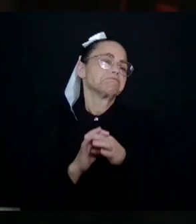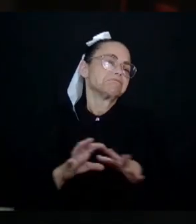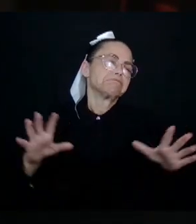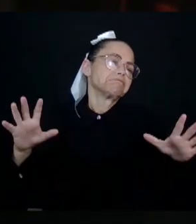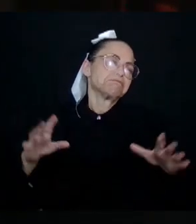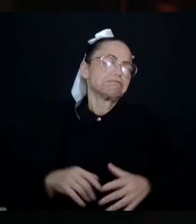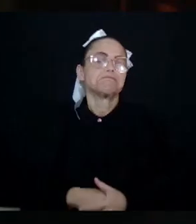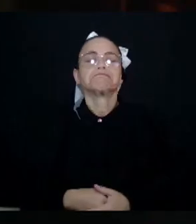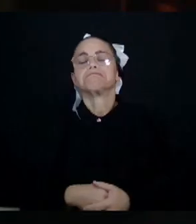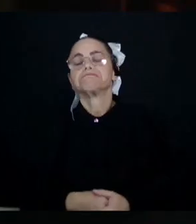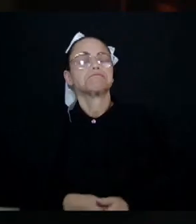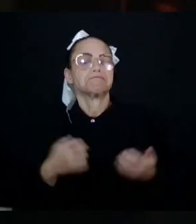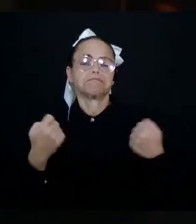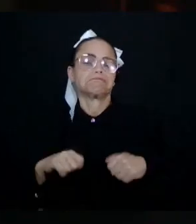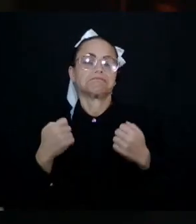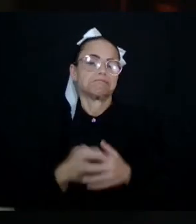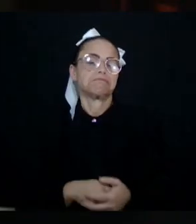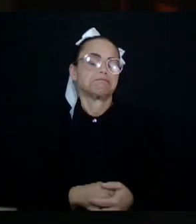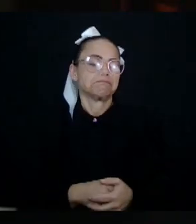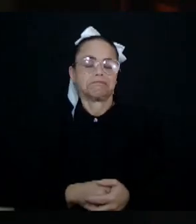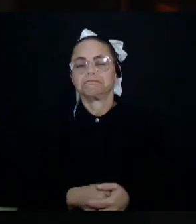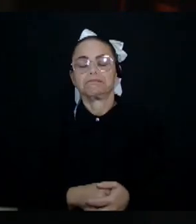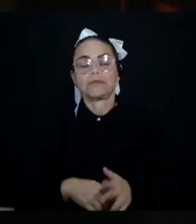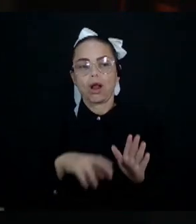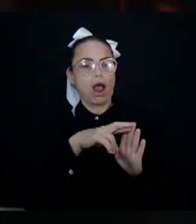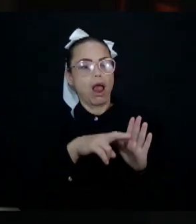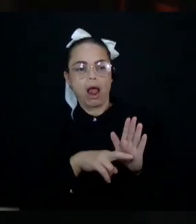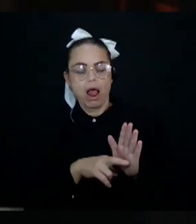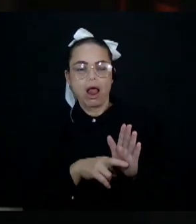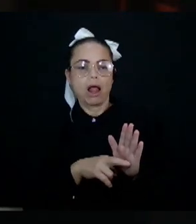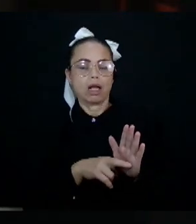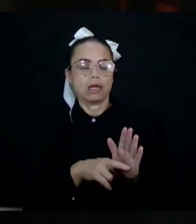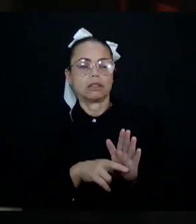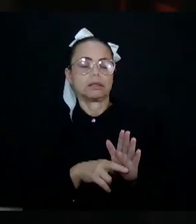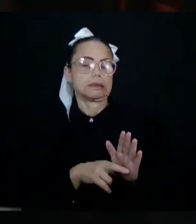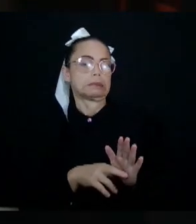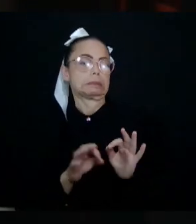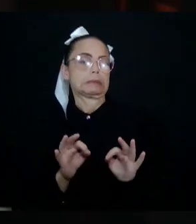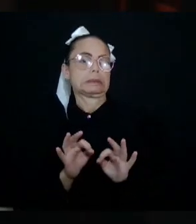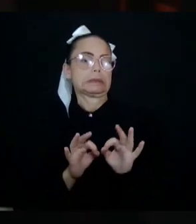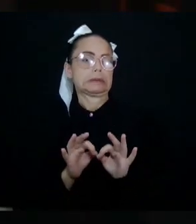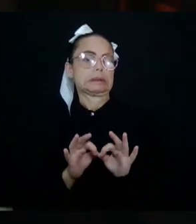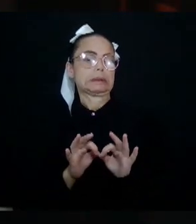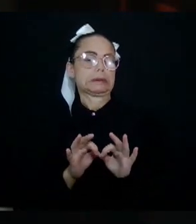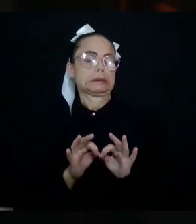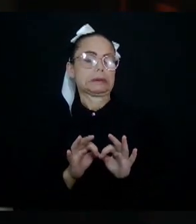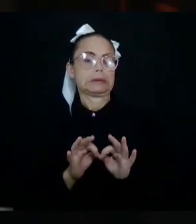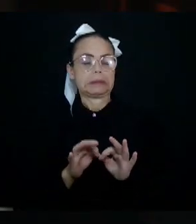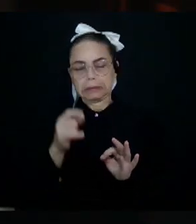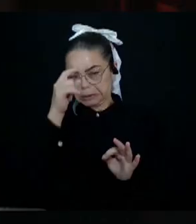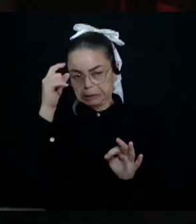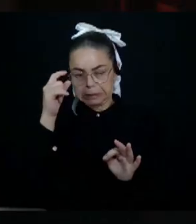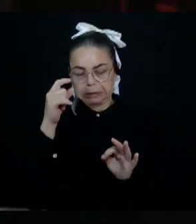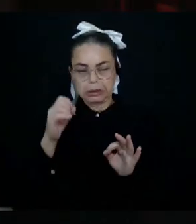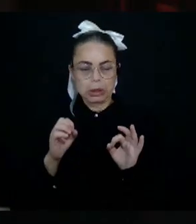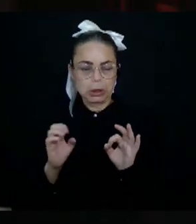você não precisa ter aquelas regras de etiquetas, né, coladas na testa ali. Você percebe que você tem